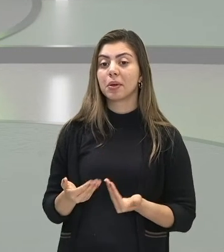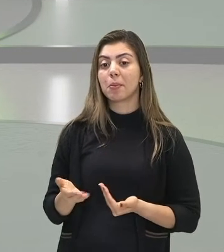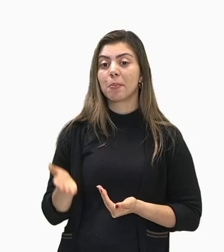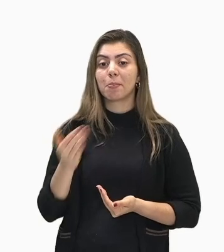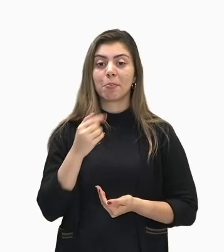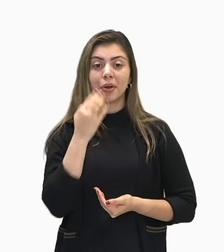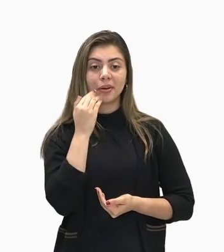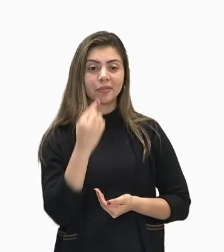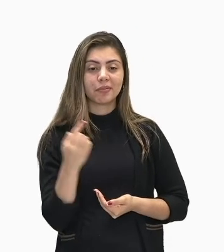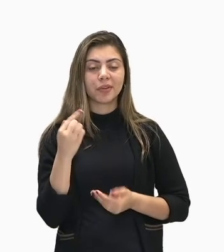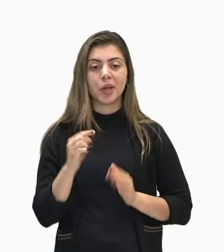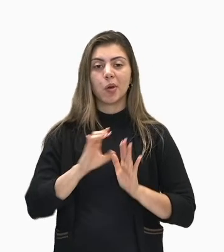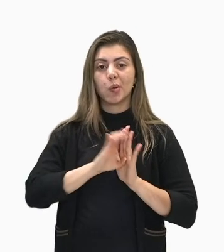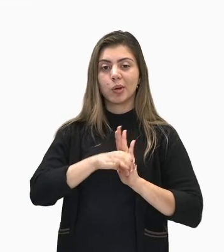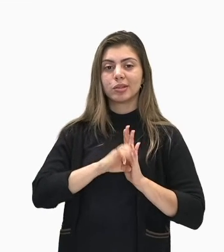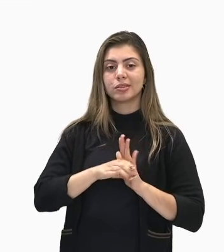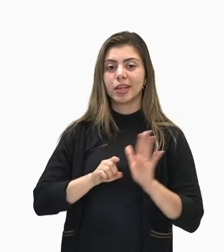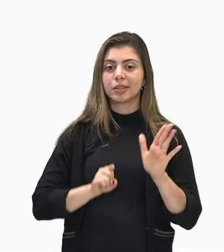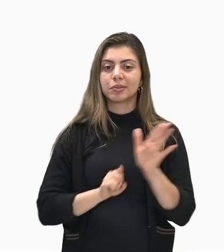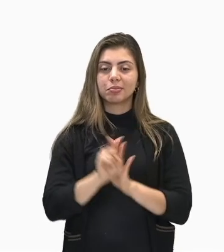esses conceitos?